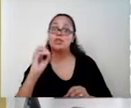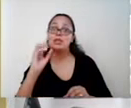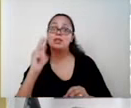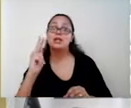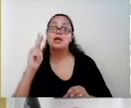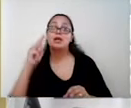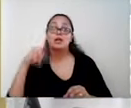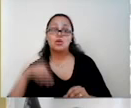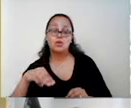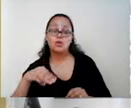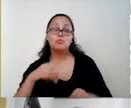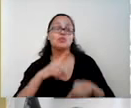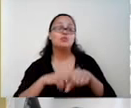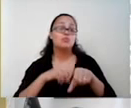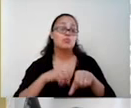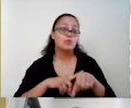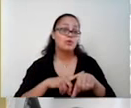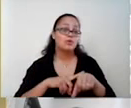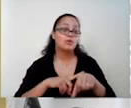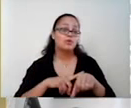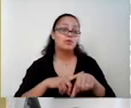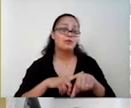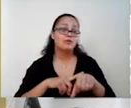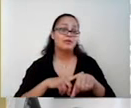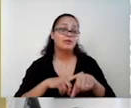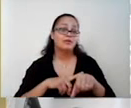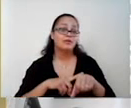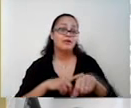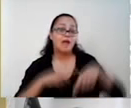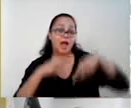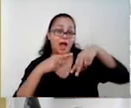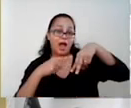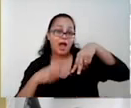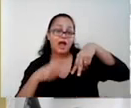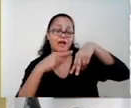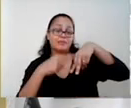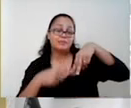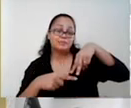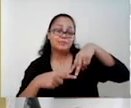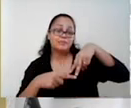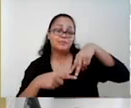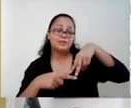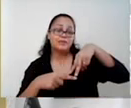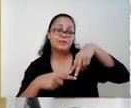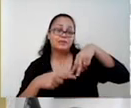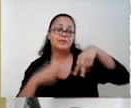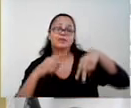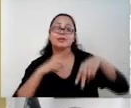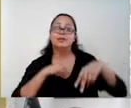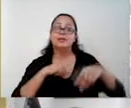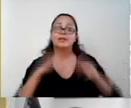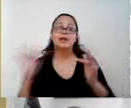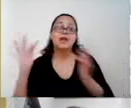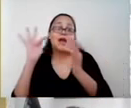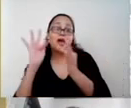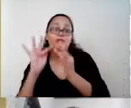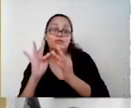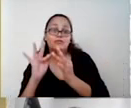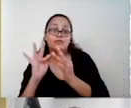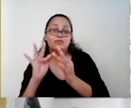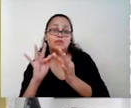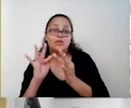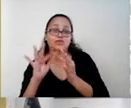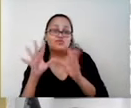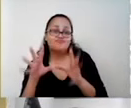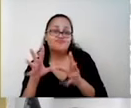voo. Percebam que a pata, as pernas da libélula, tem a função de aprender, de prender a